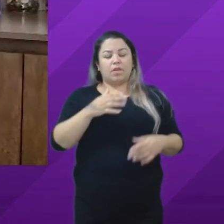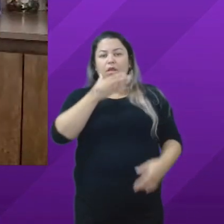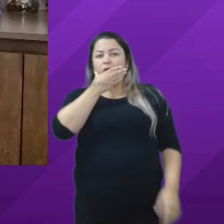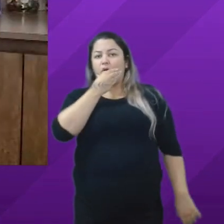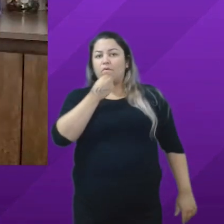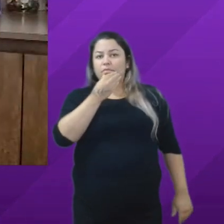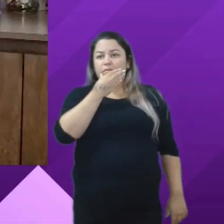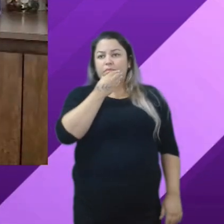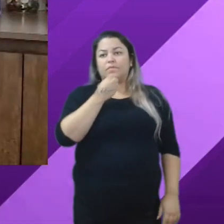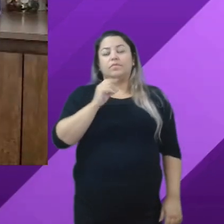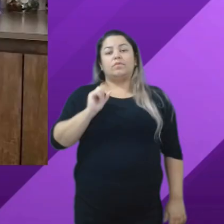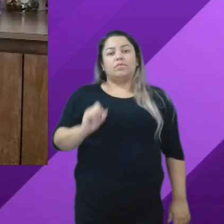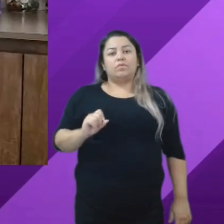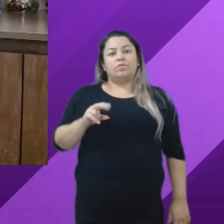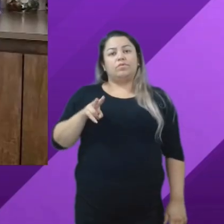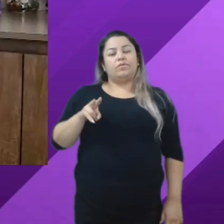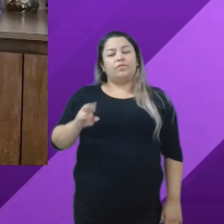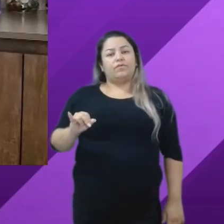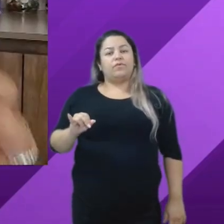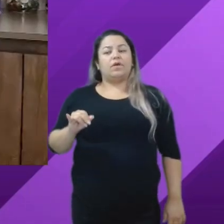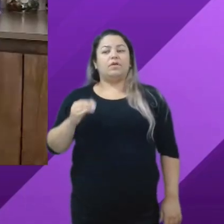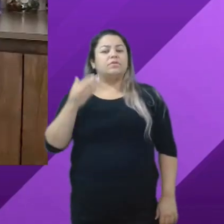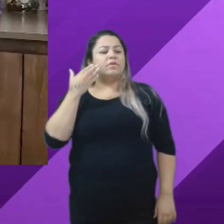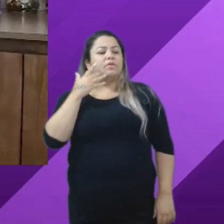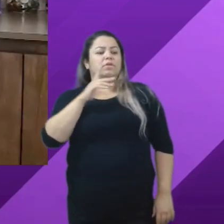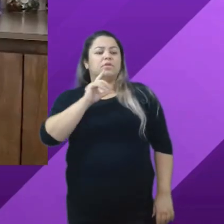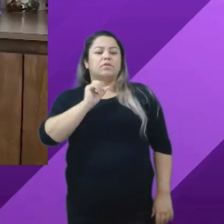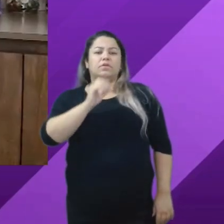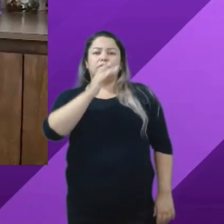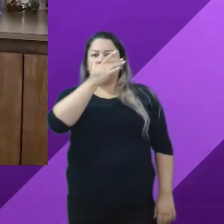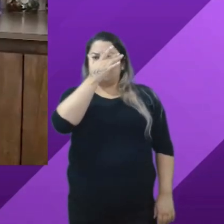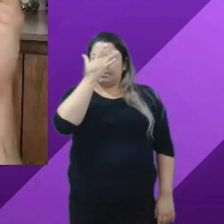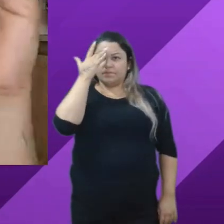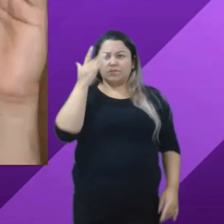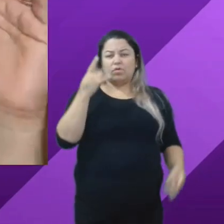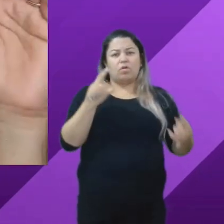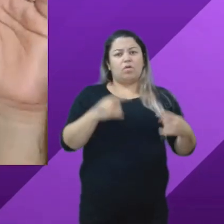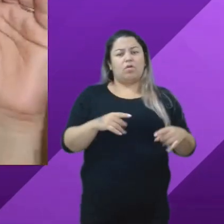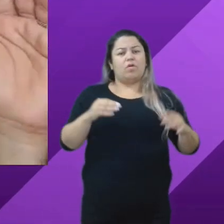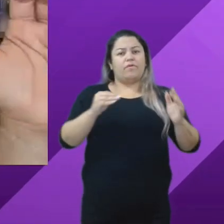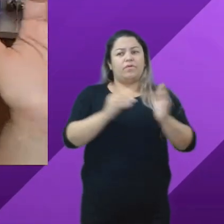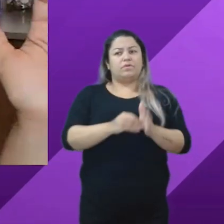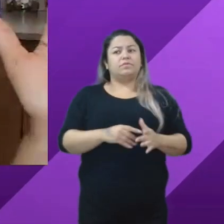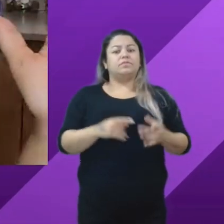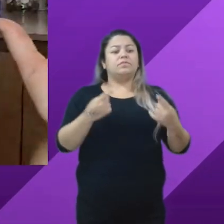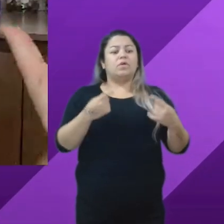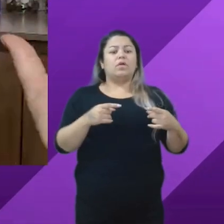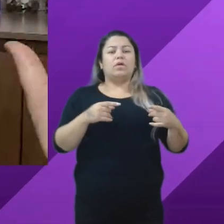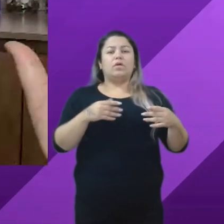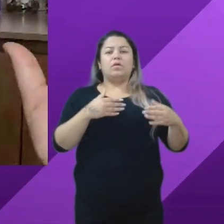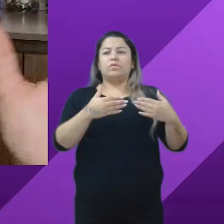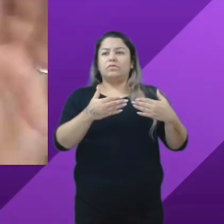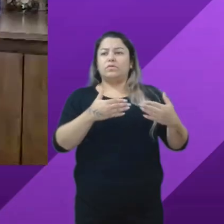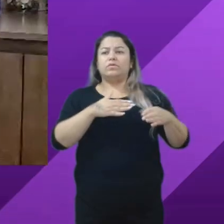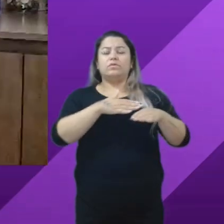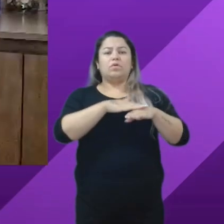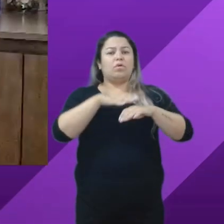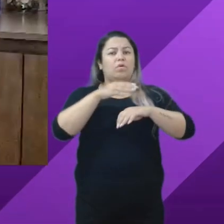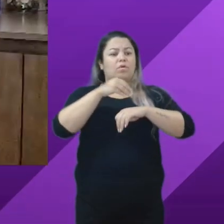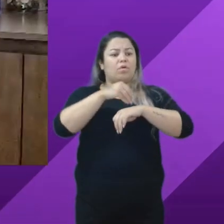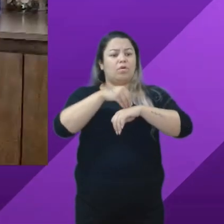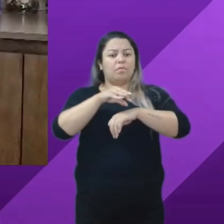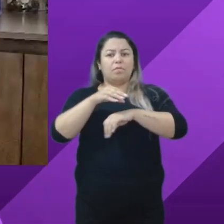Quando a gente vai ver, né, quem é que mais combate a desinformação? Quem é que menos compartilha